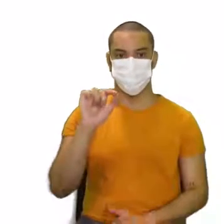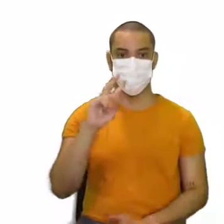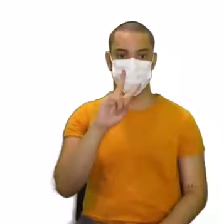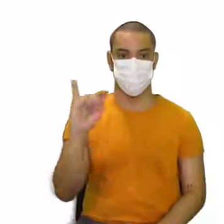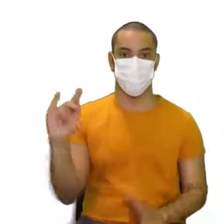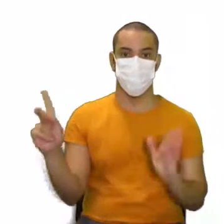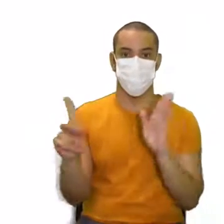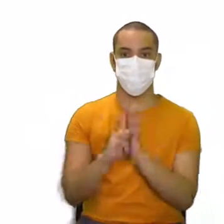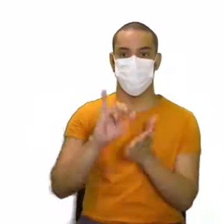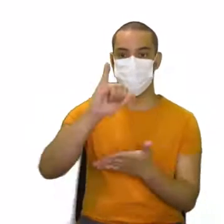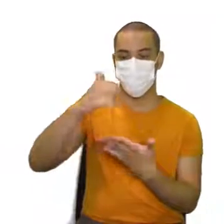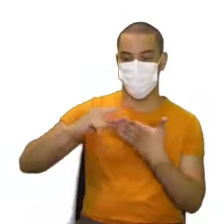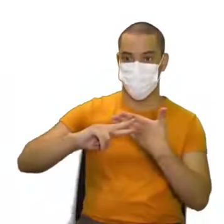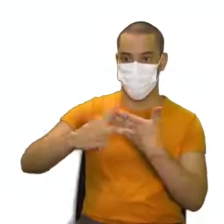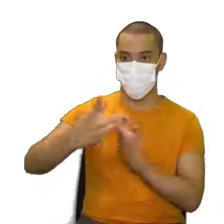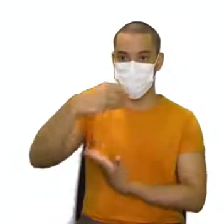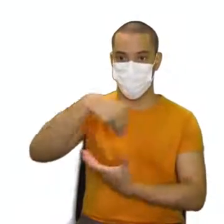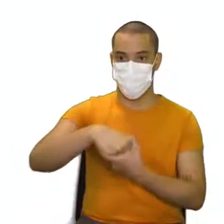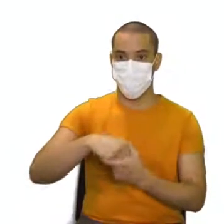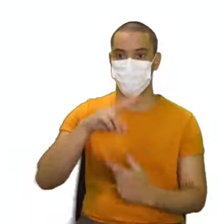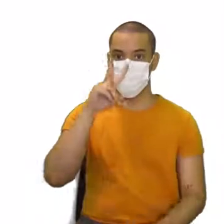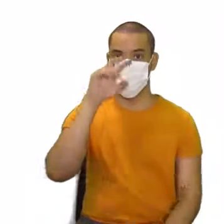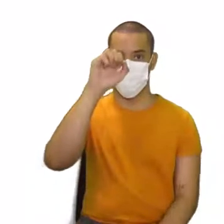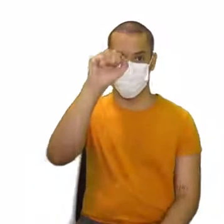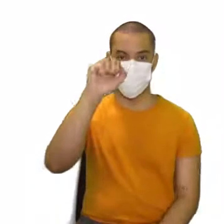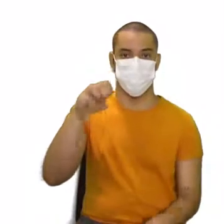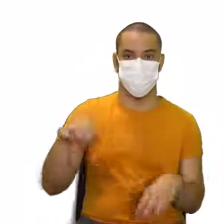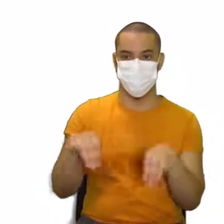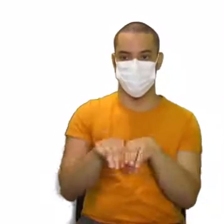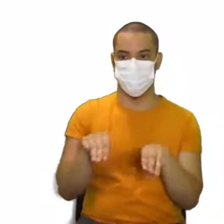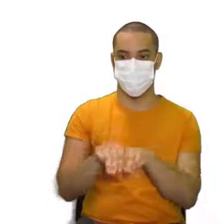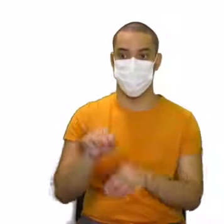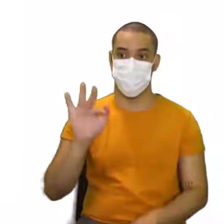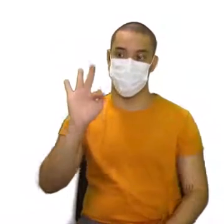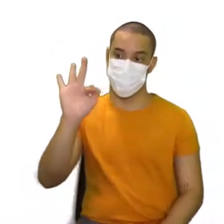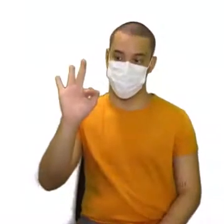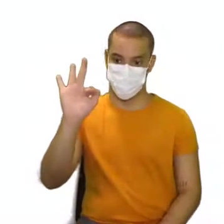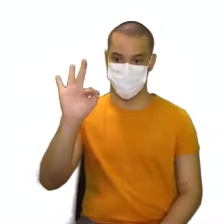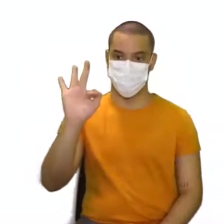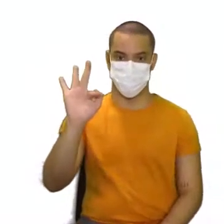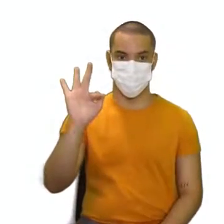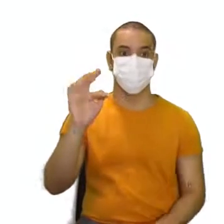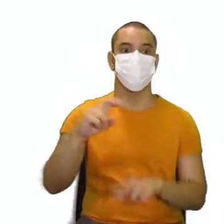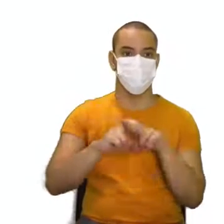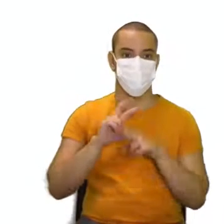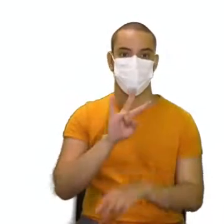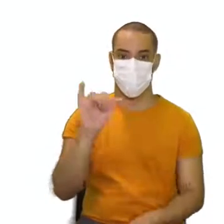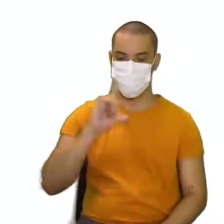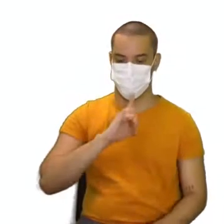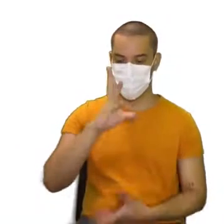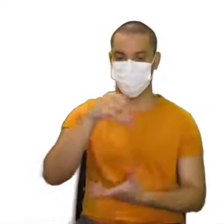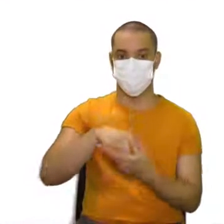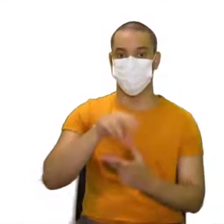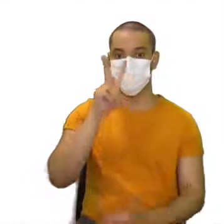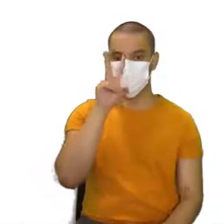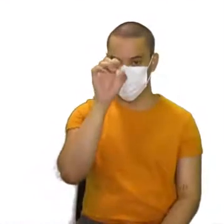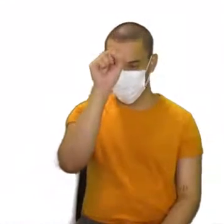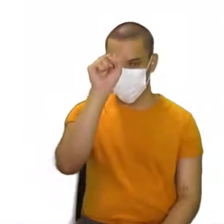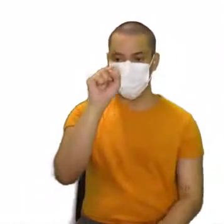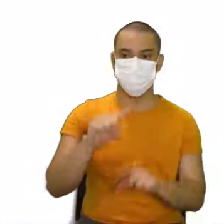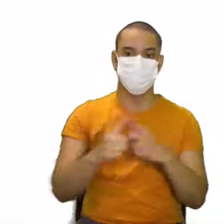sujeito a ação da força magnética F Então vai existir força a direção dessa força